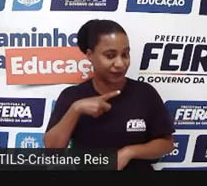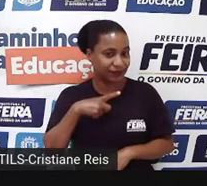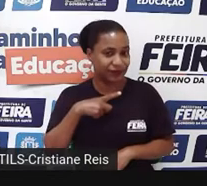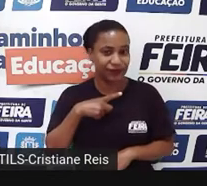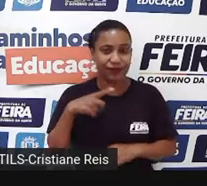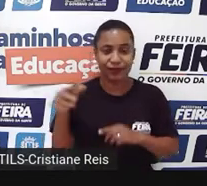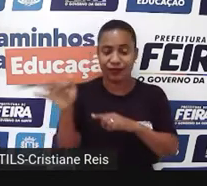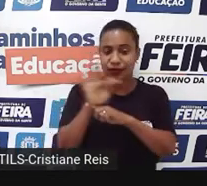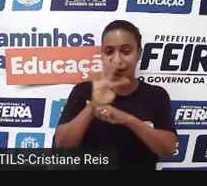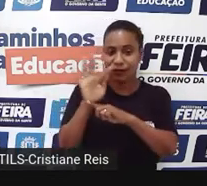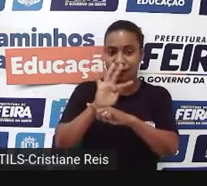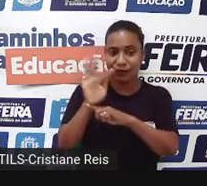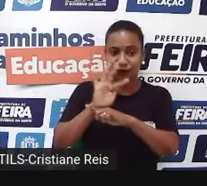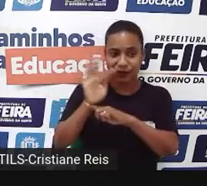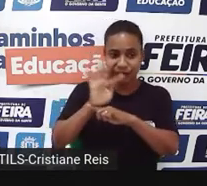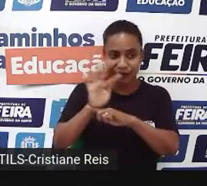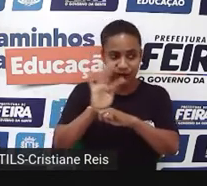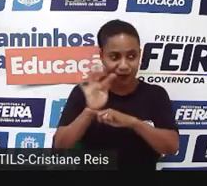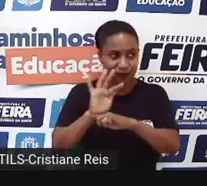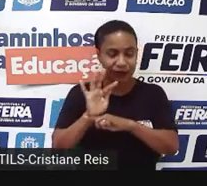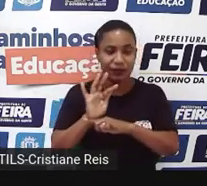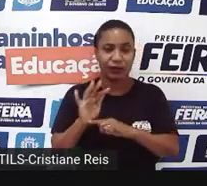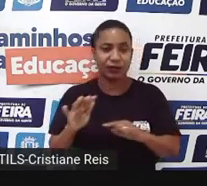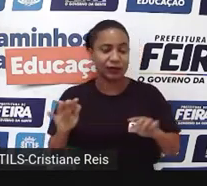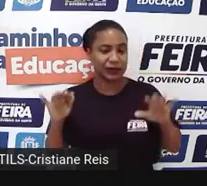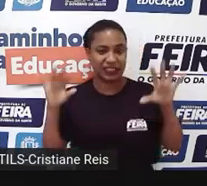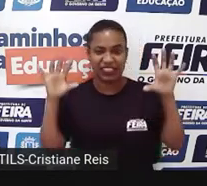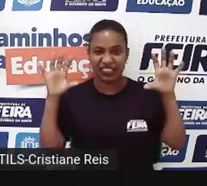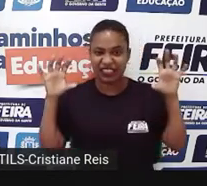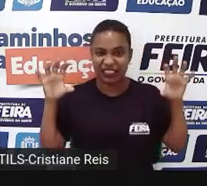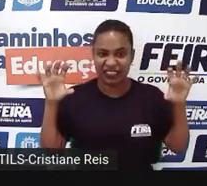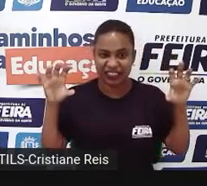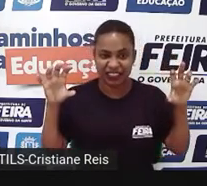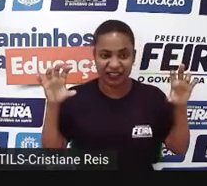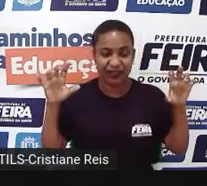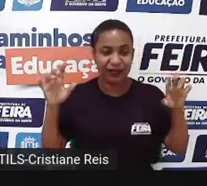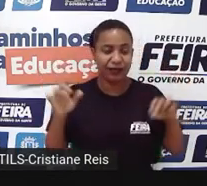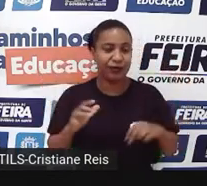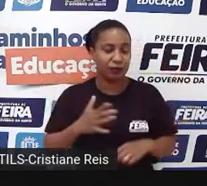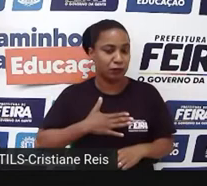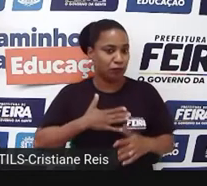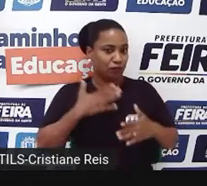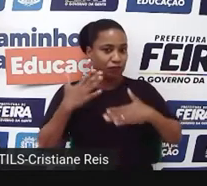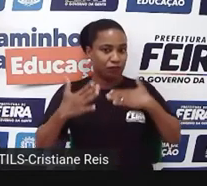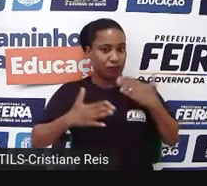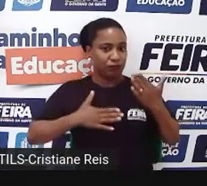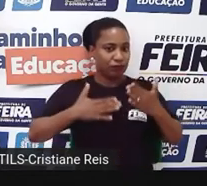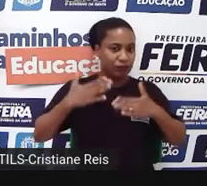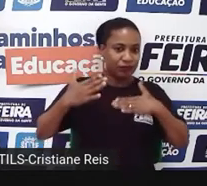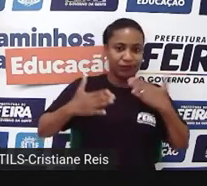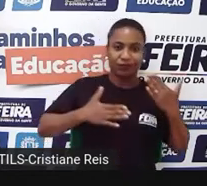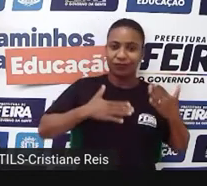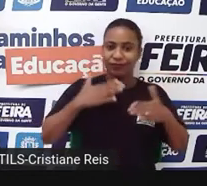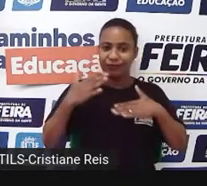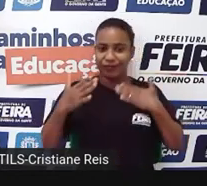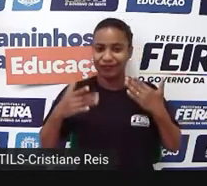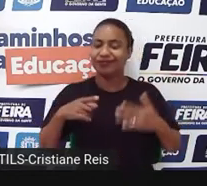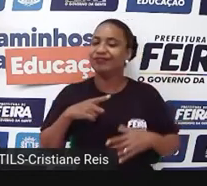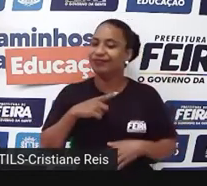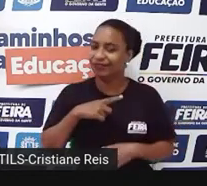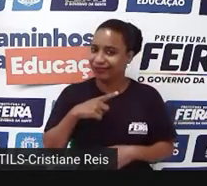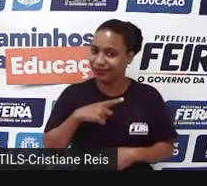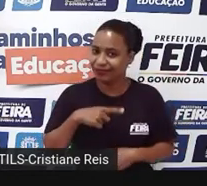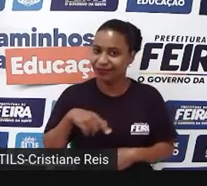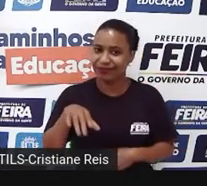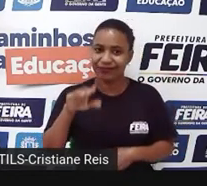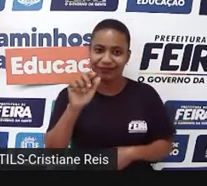que têm uma situação terrível, uma situação assustadora. Ok, students?